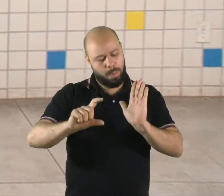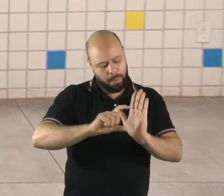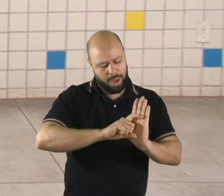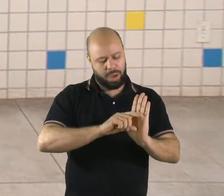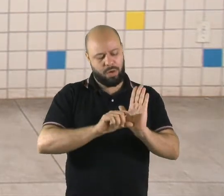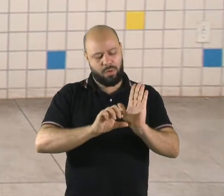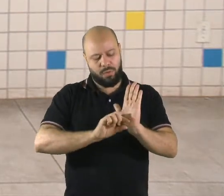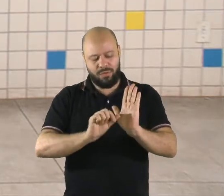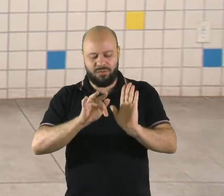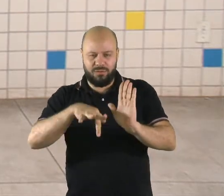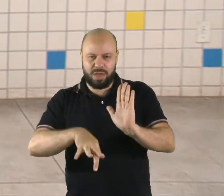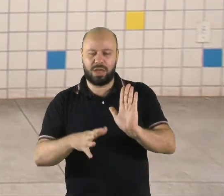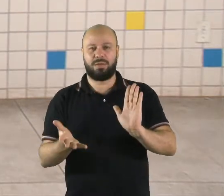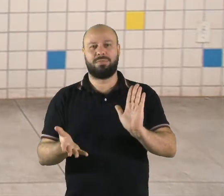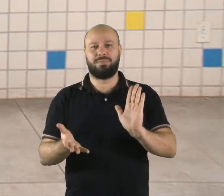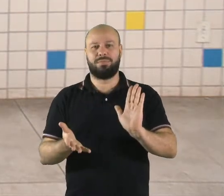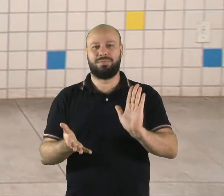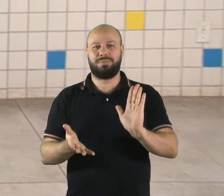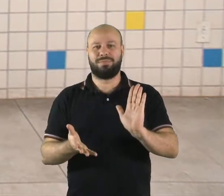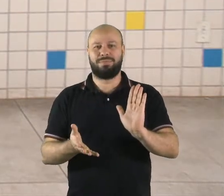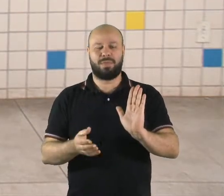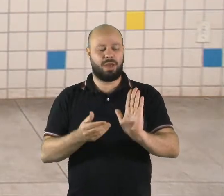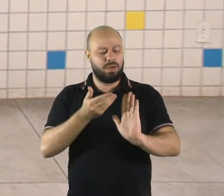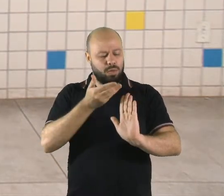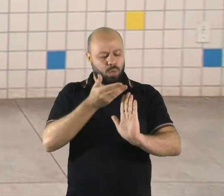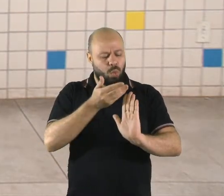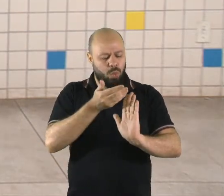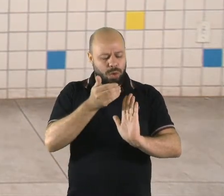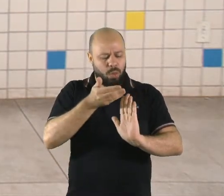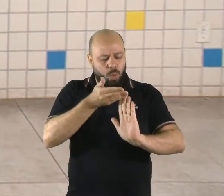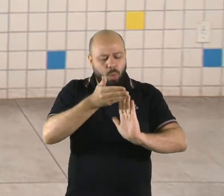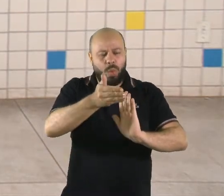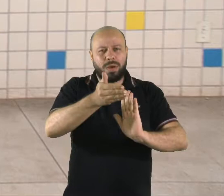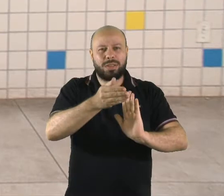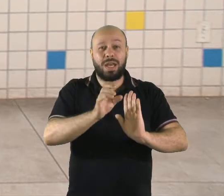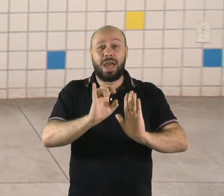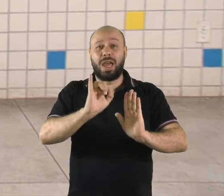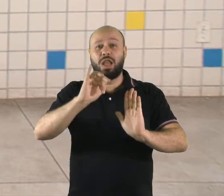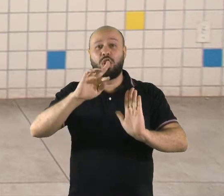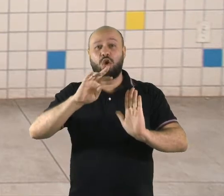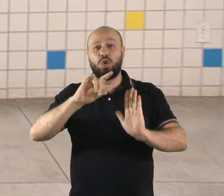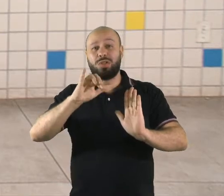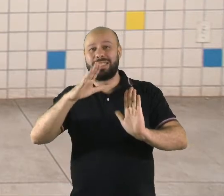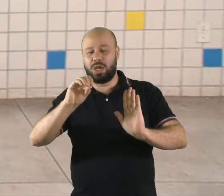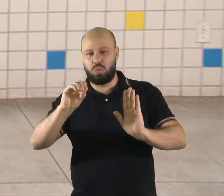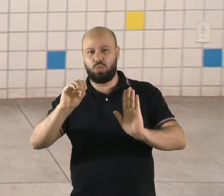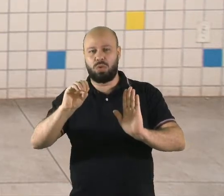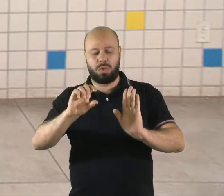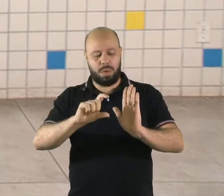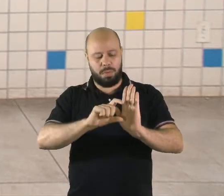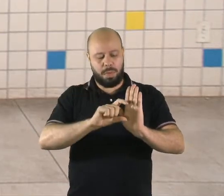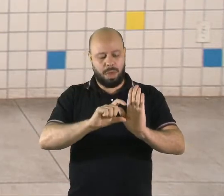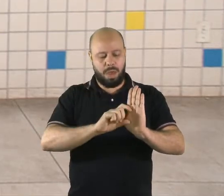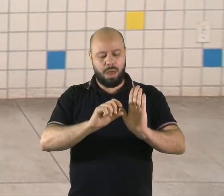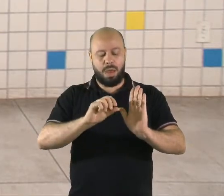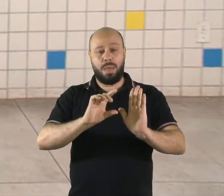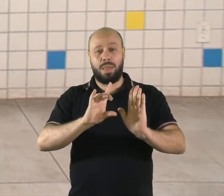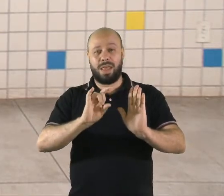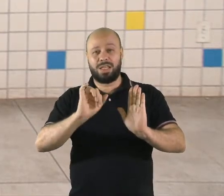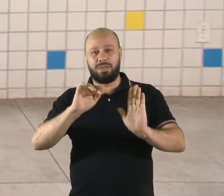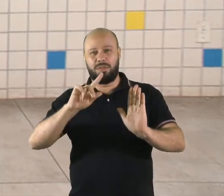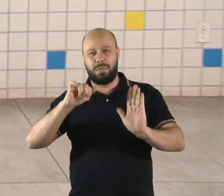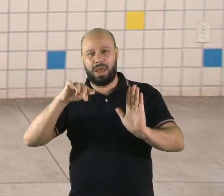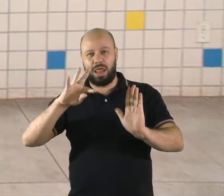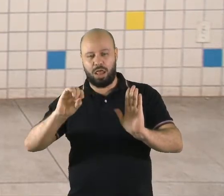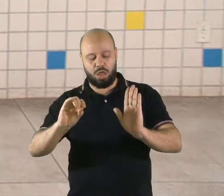o fim do texto. Esse início chama-se introdução, o meio é o desenvolvimento